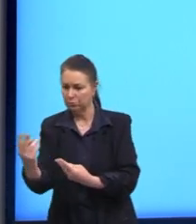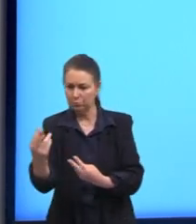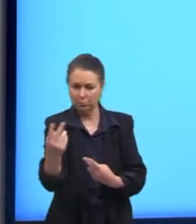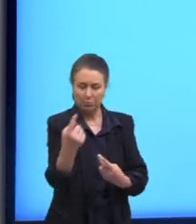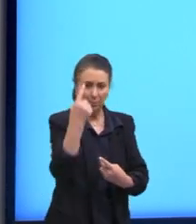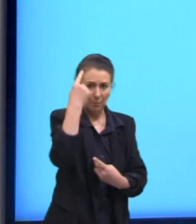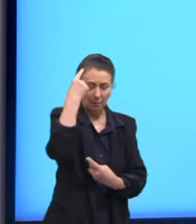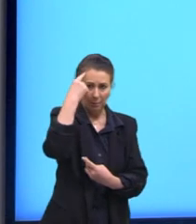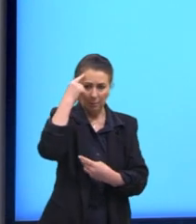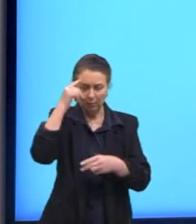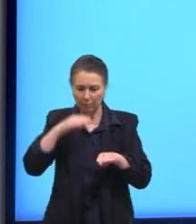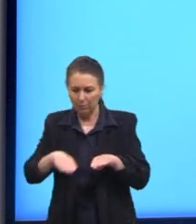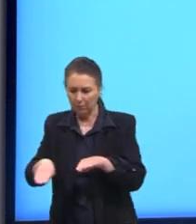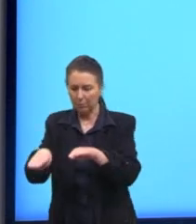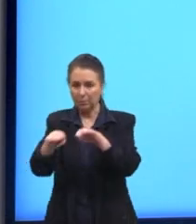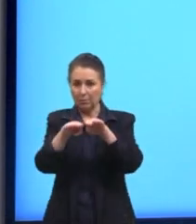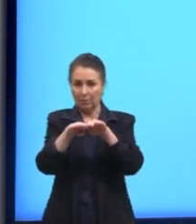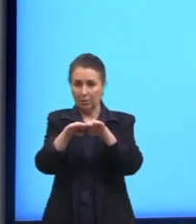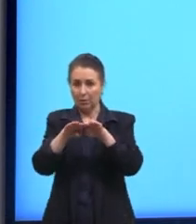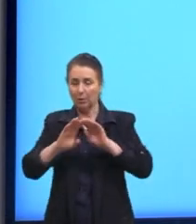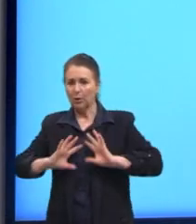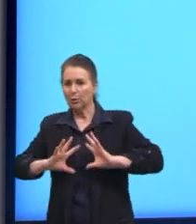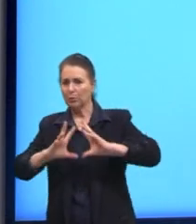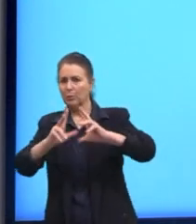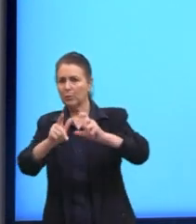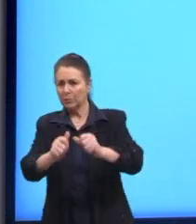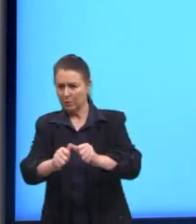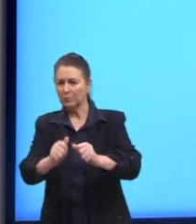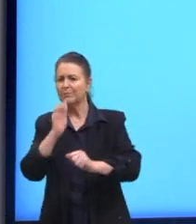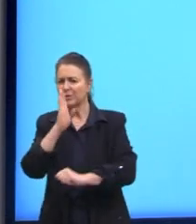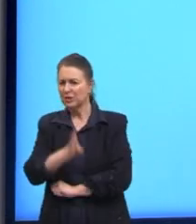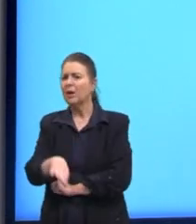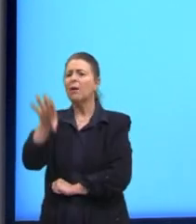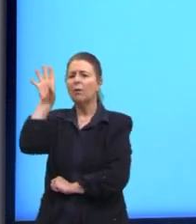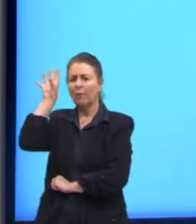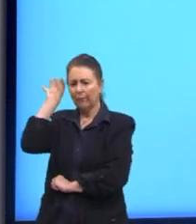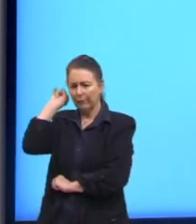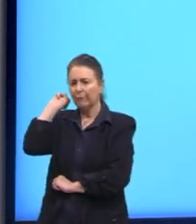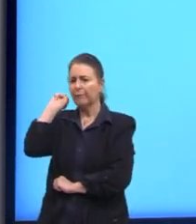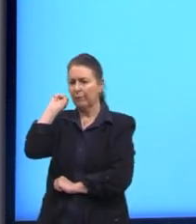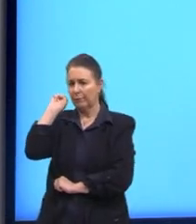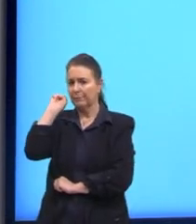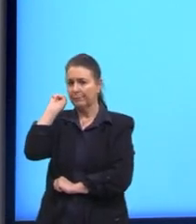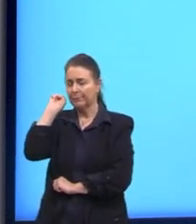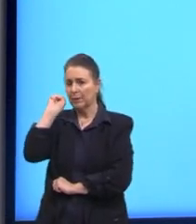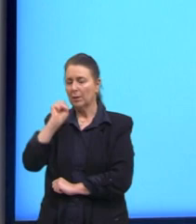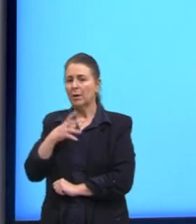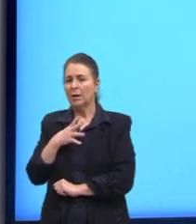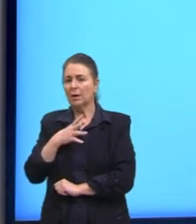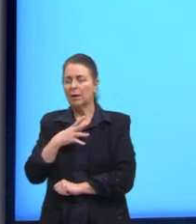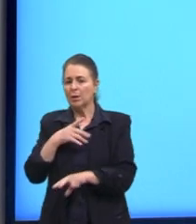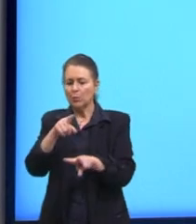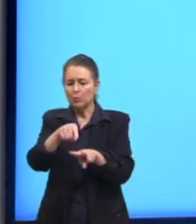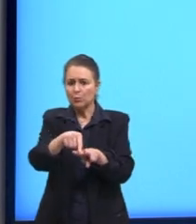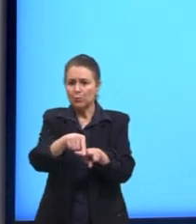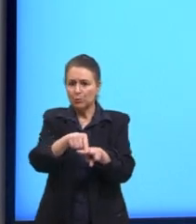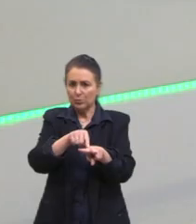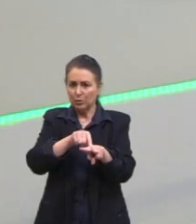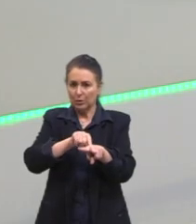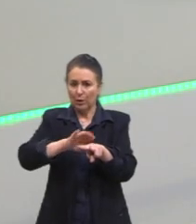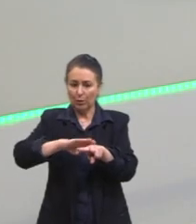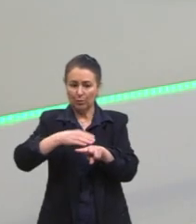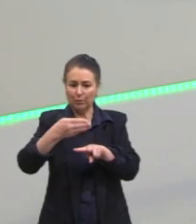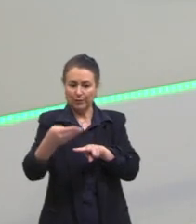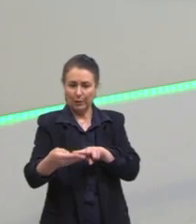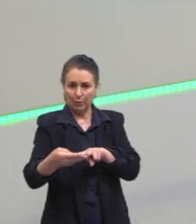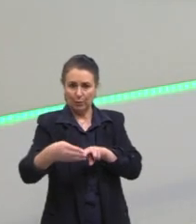Por exemplo, todos vocês já devem ter ouvido em algum momento da vida que deixar o chinelo, deixar o tênis, deixar